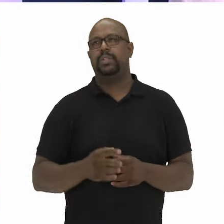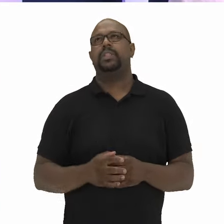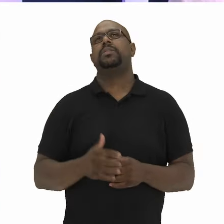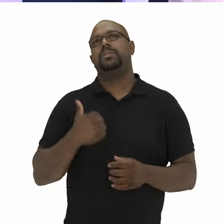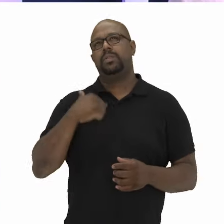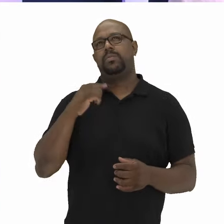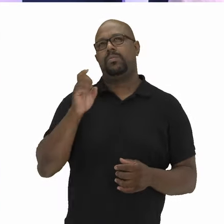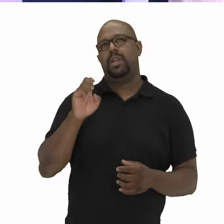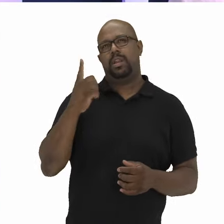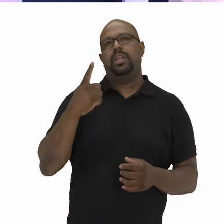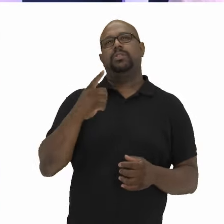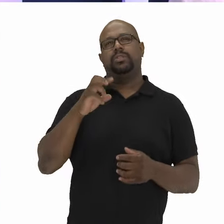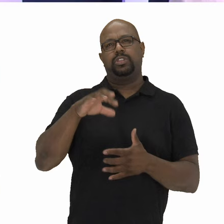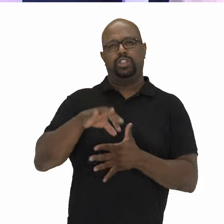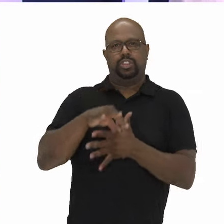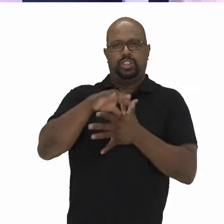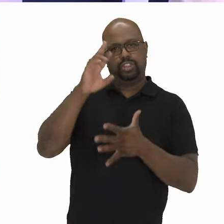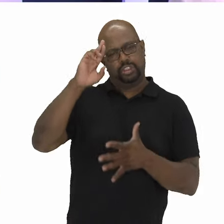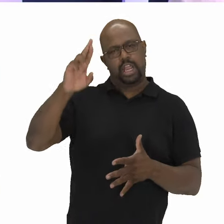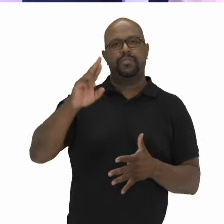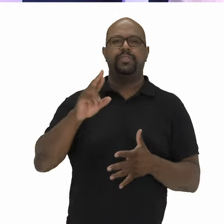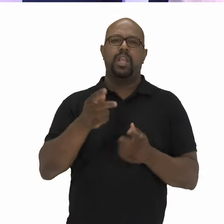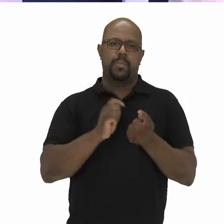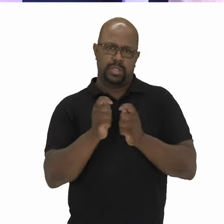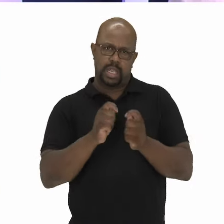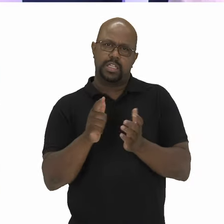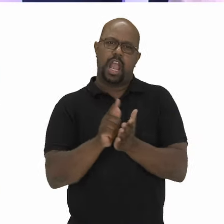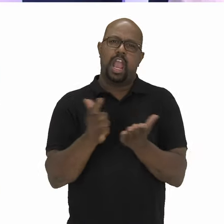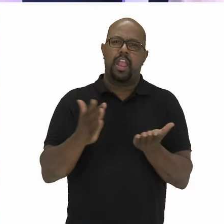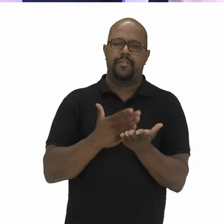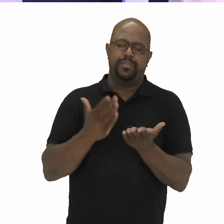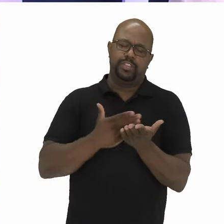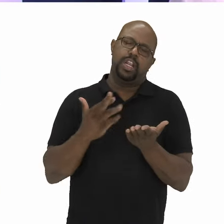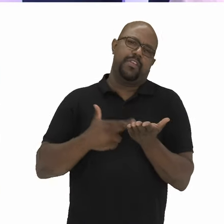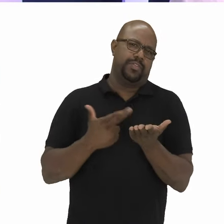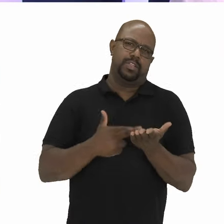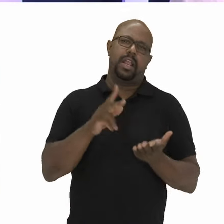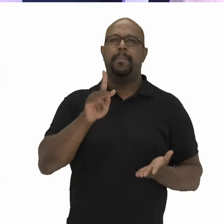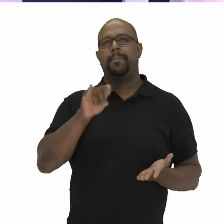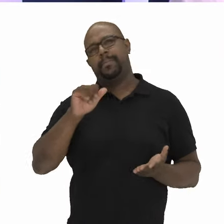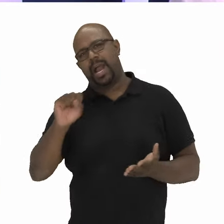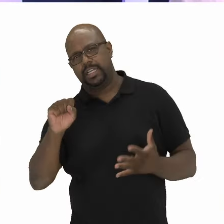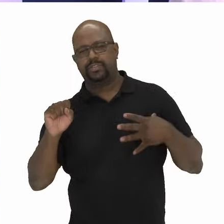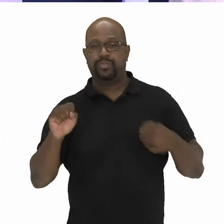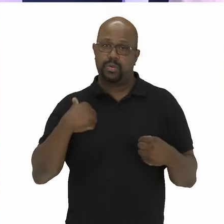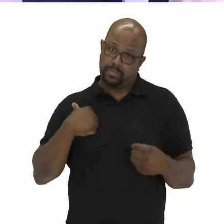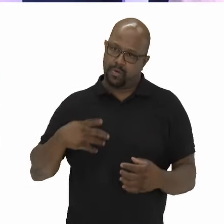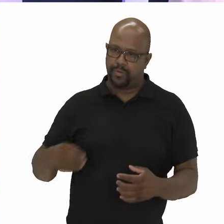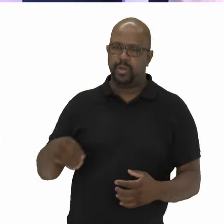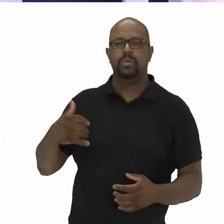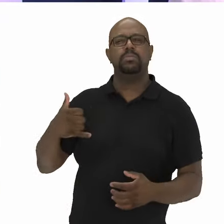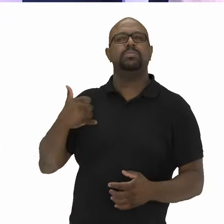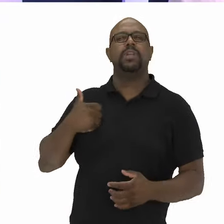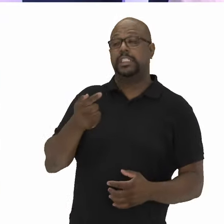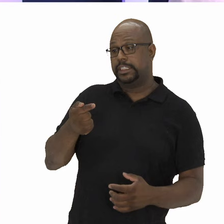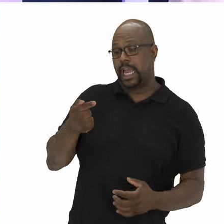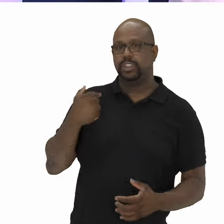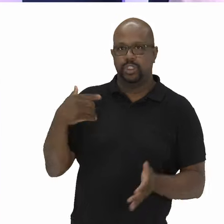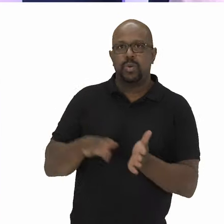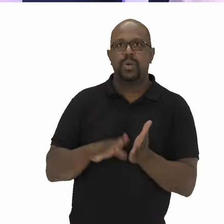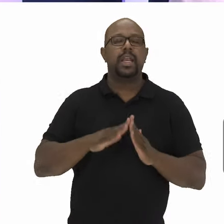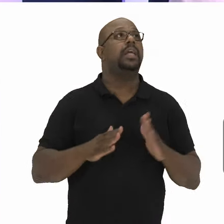1991 eu era chefe de reportagem da revista Pais e Filhos como jornalista meu filho mais velho que tinha 7 anos